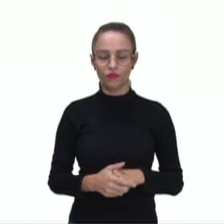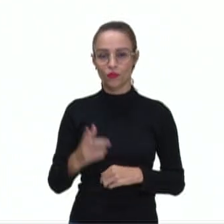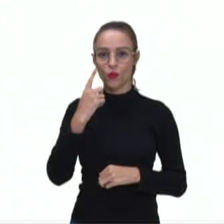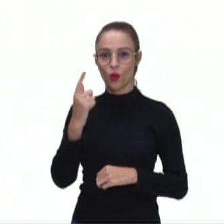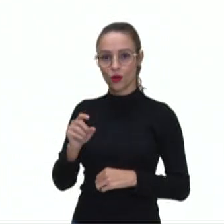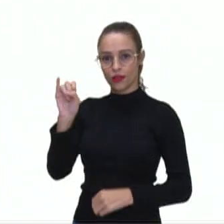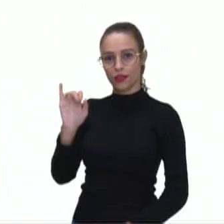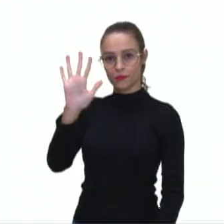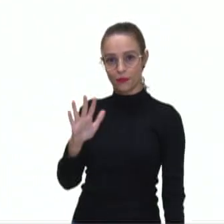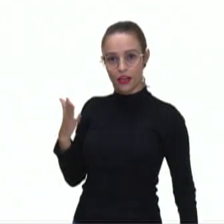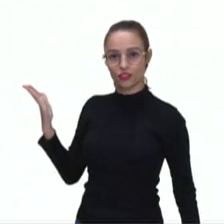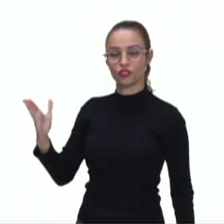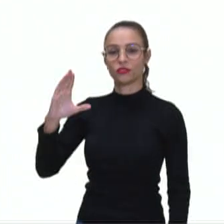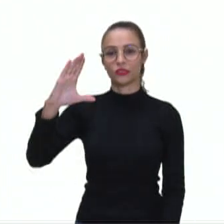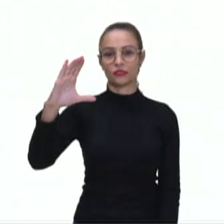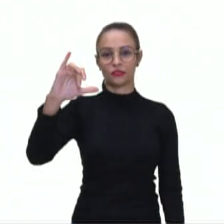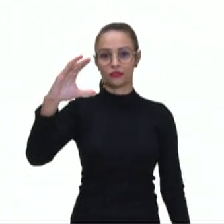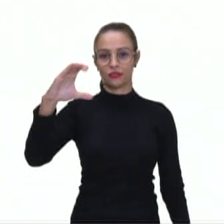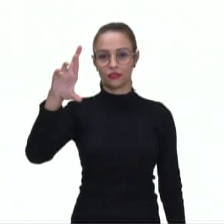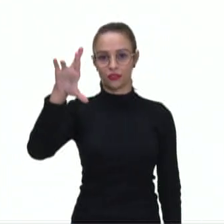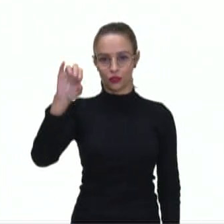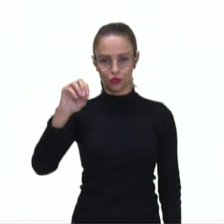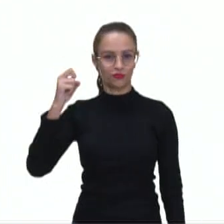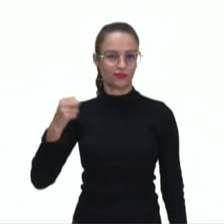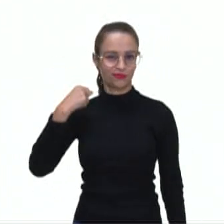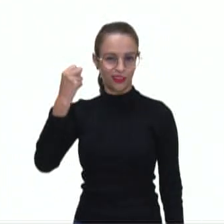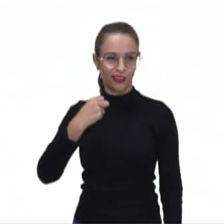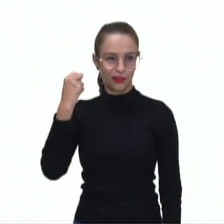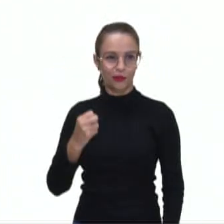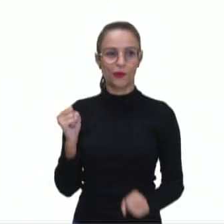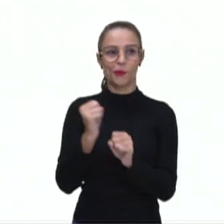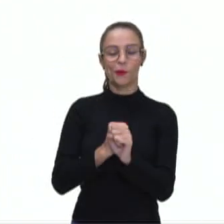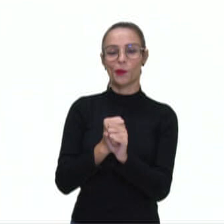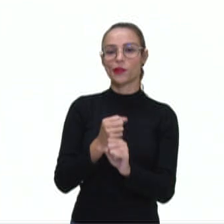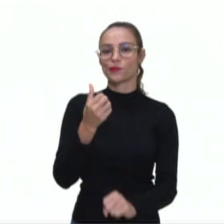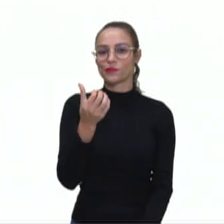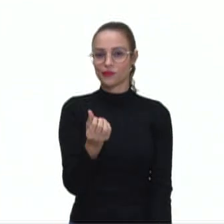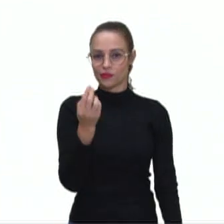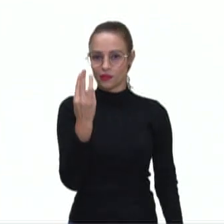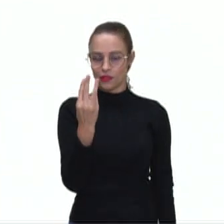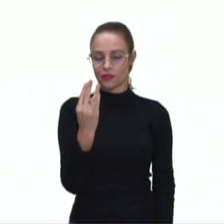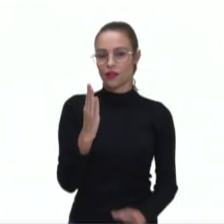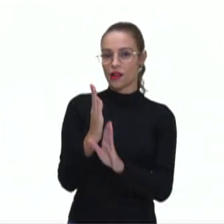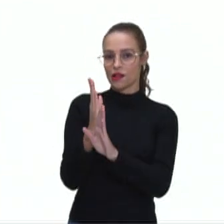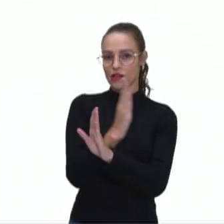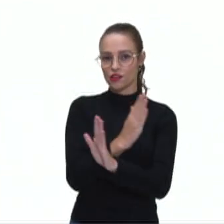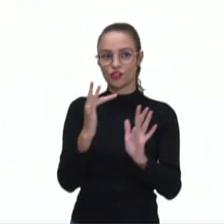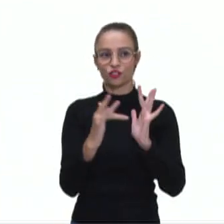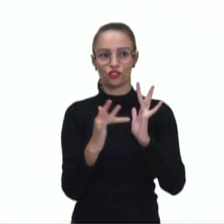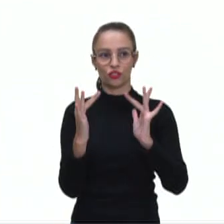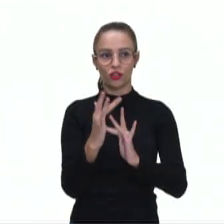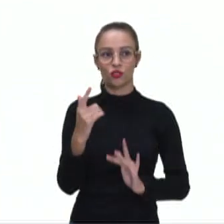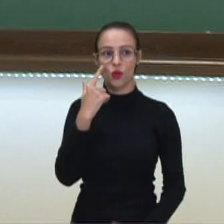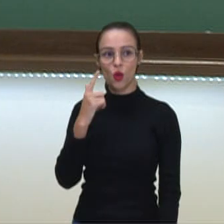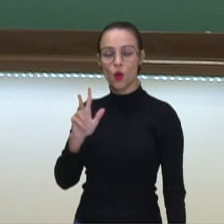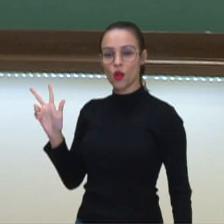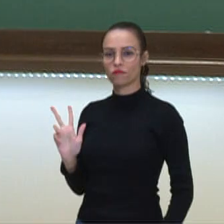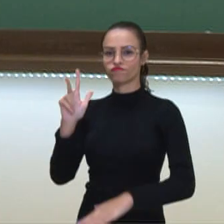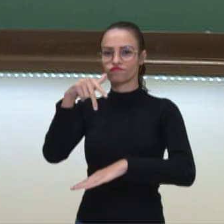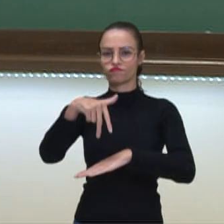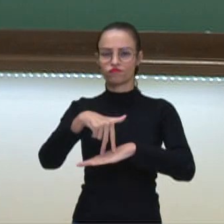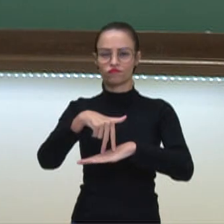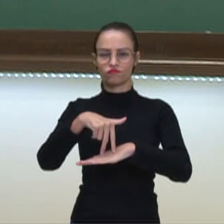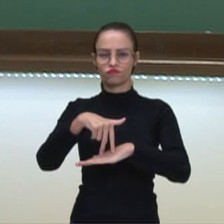né, discursando no Senado romano no ano de 63 a.C., né? Então vejam aí a importância, né,